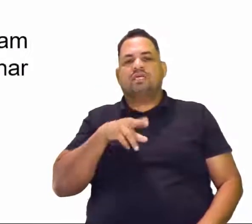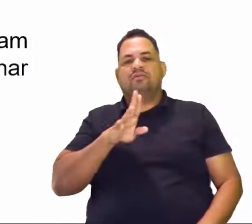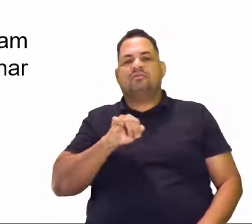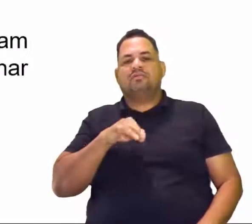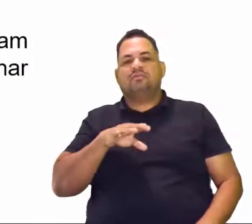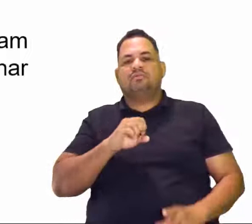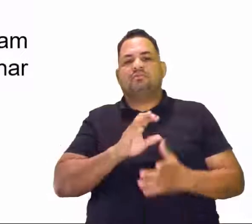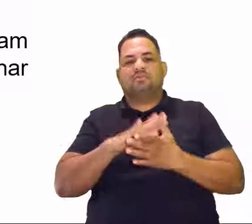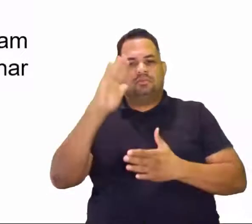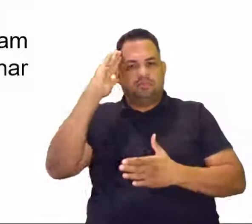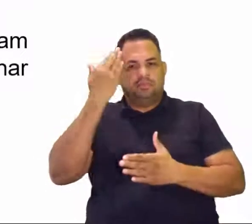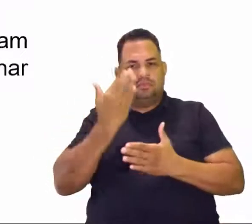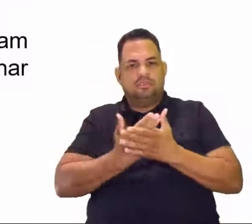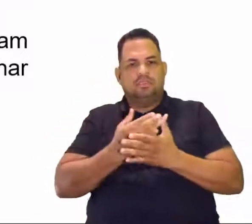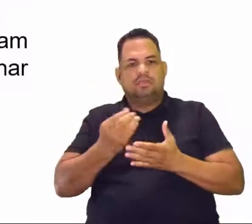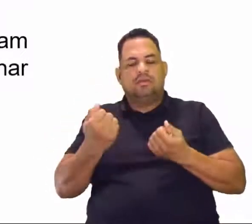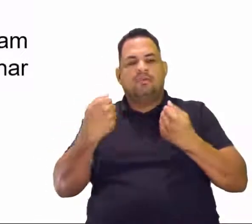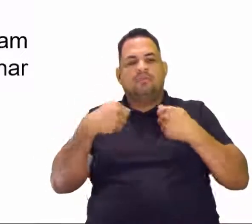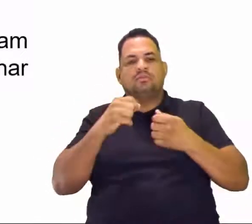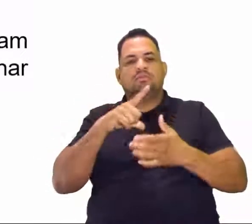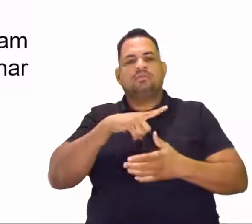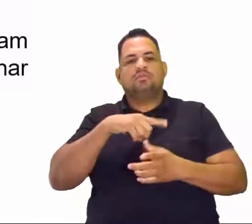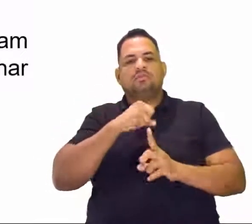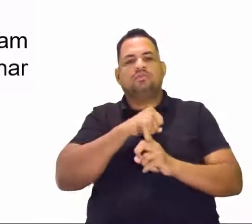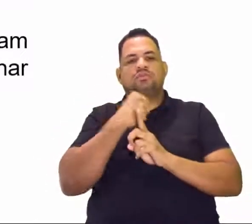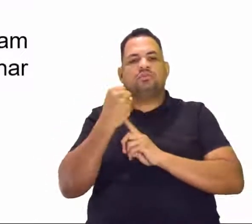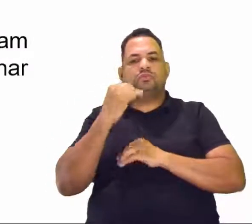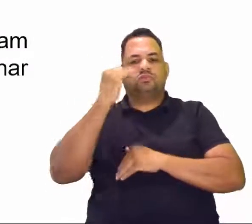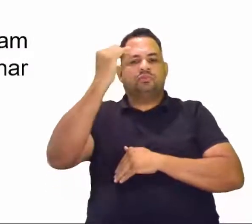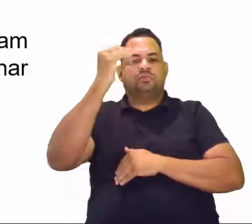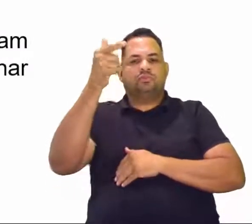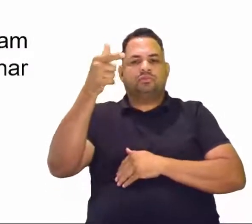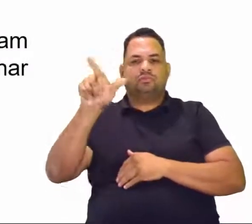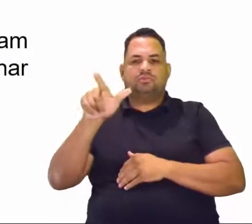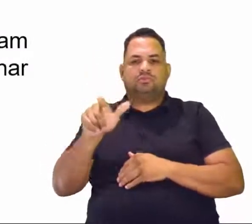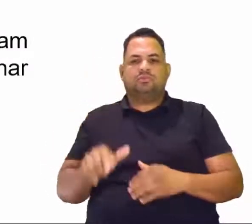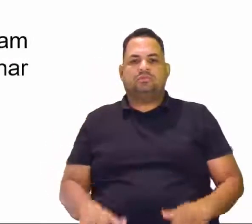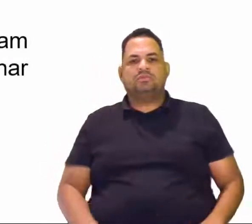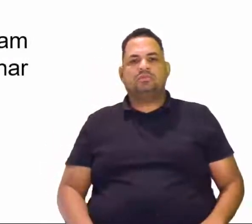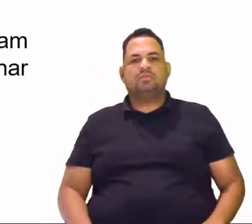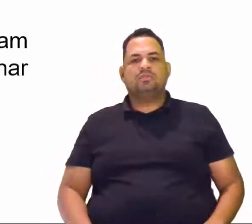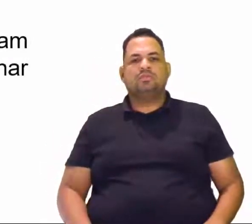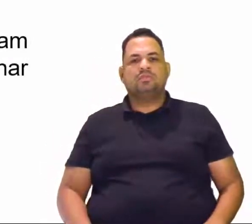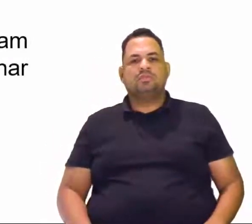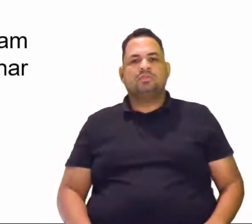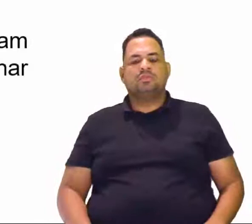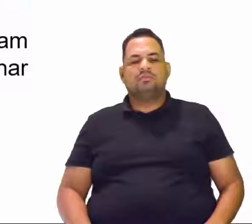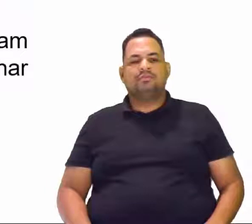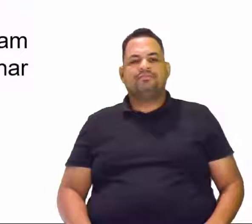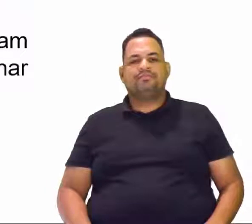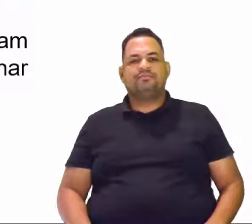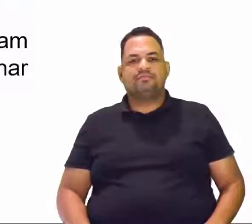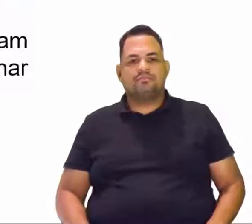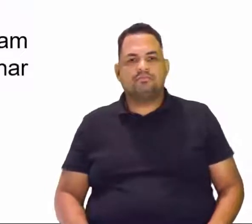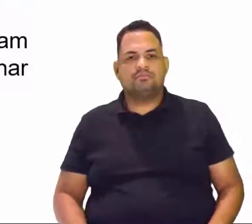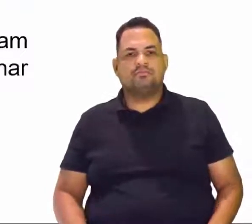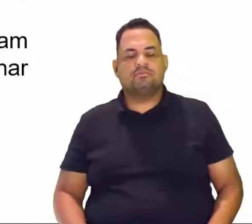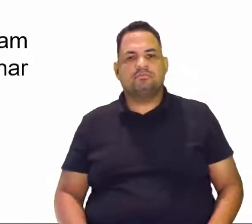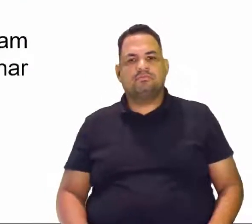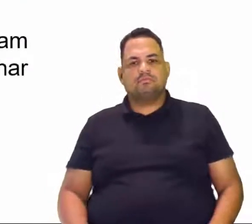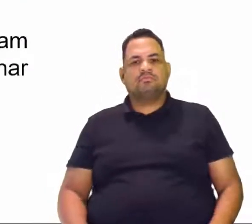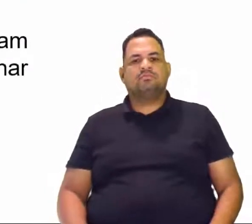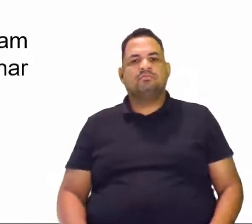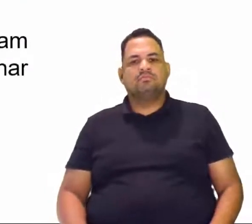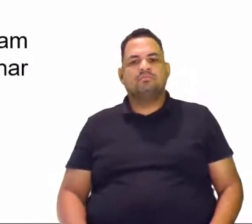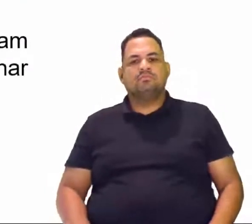ele acredita na premissa da existência de sociedades superiores às outras então nessa condição